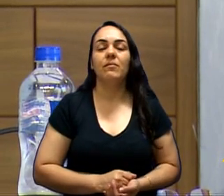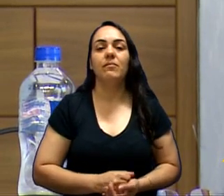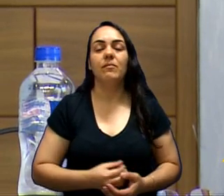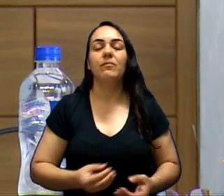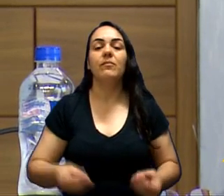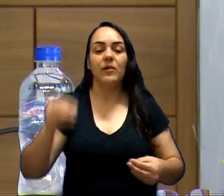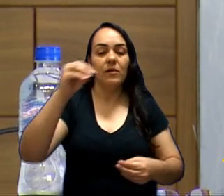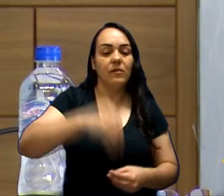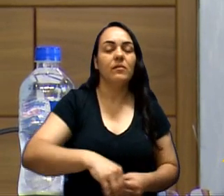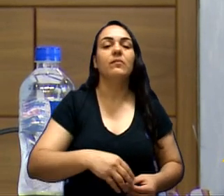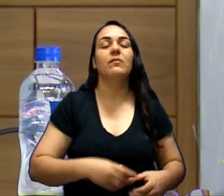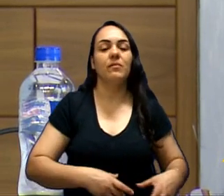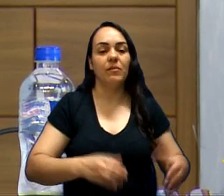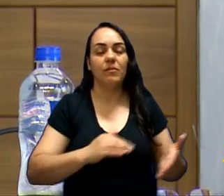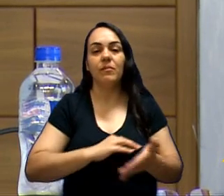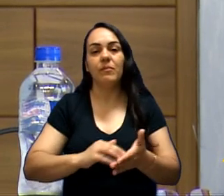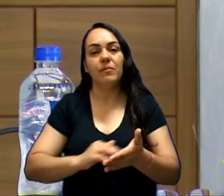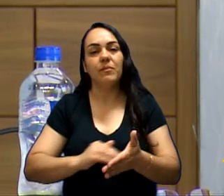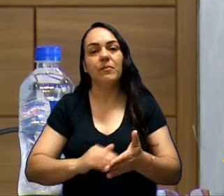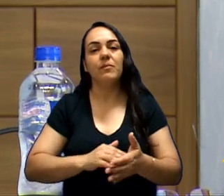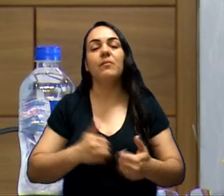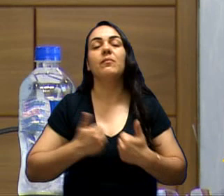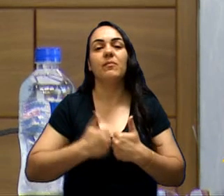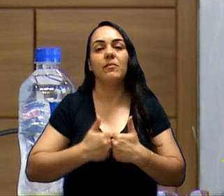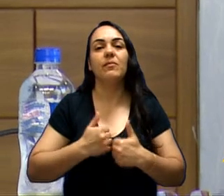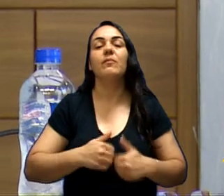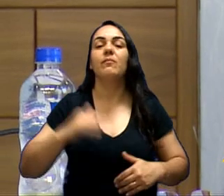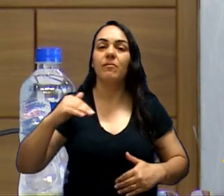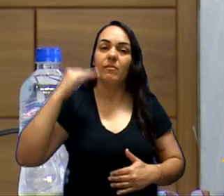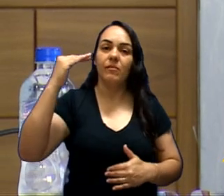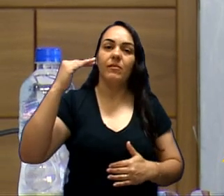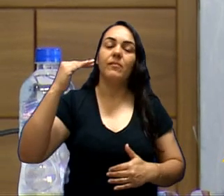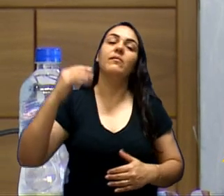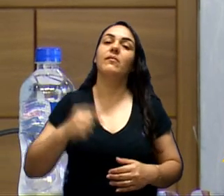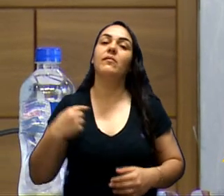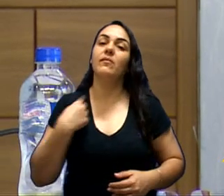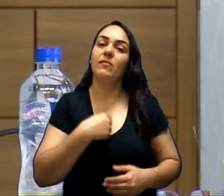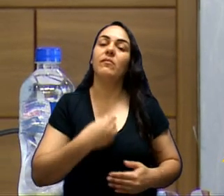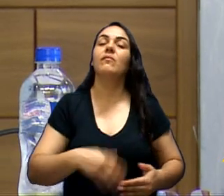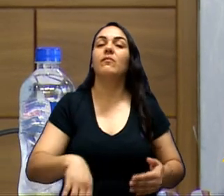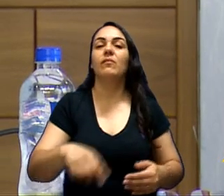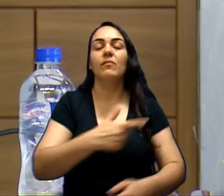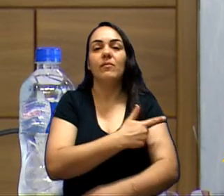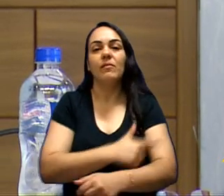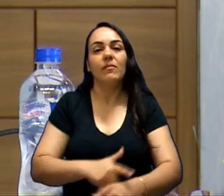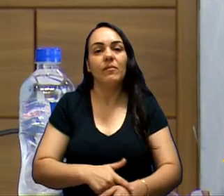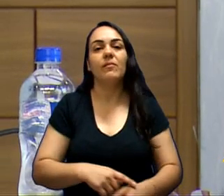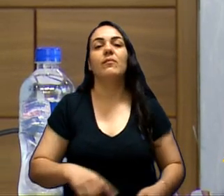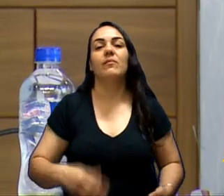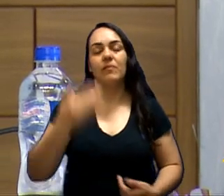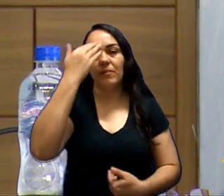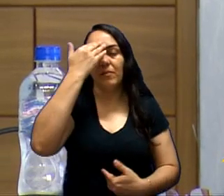da Secretaria de Esportes ela está à altura de tudo aquilo que esperávamos. Seja bem-vindo.